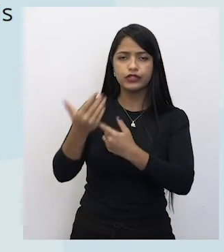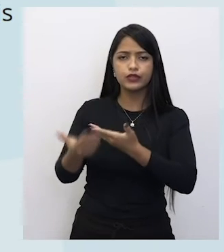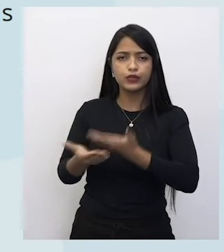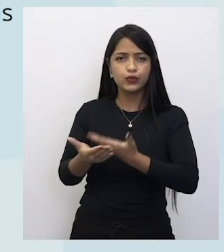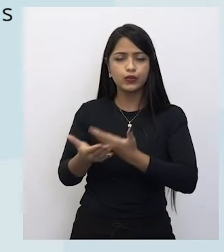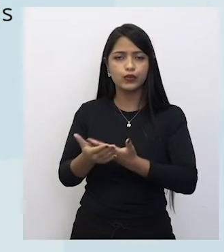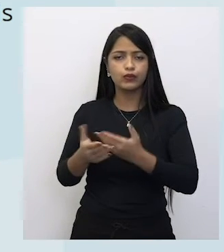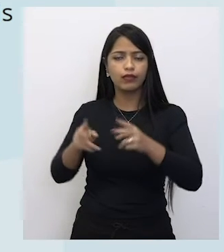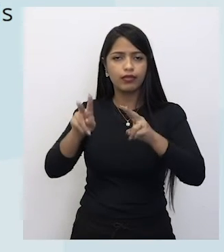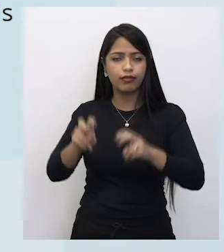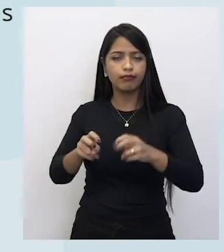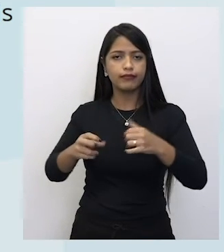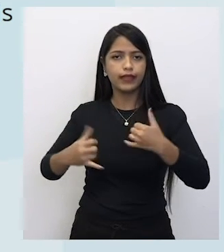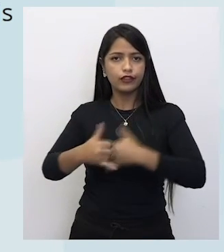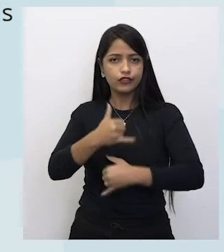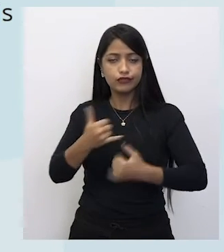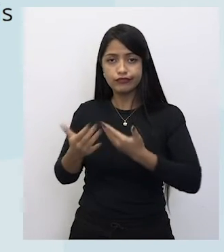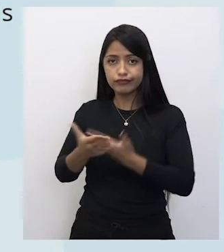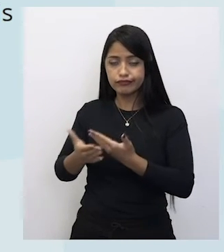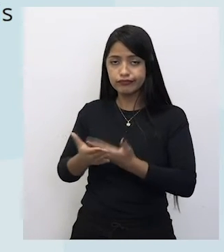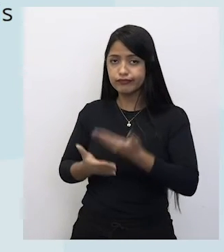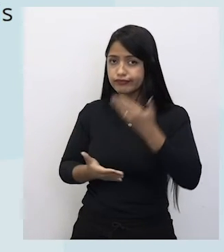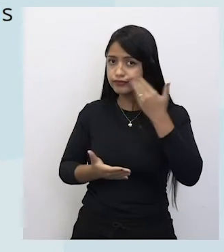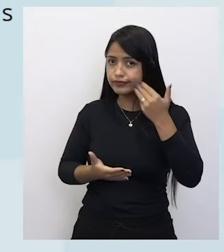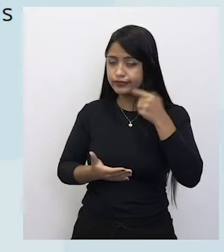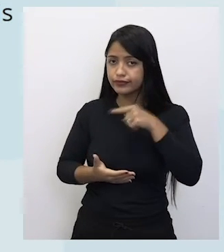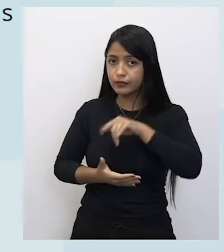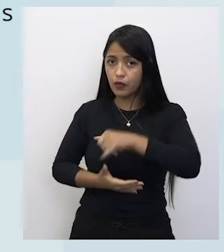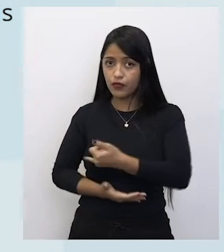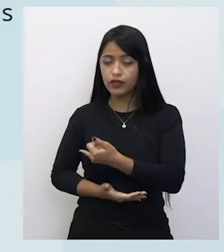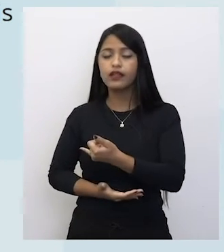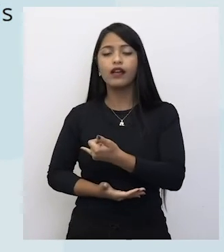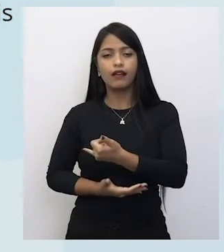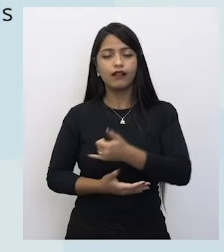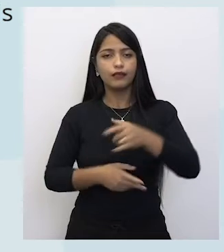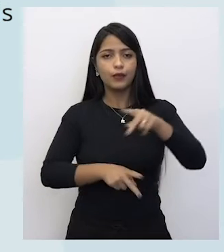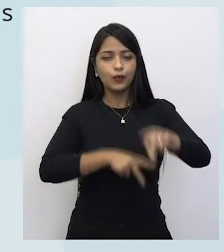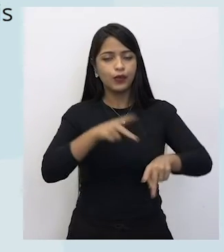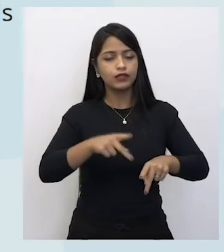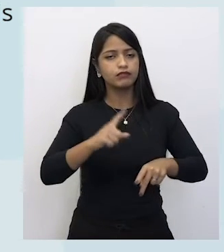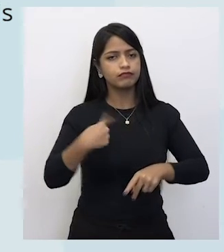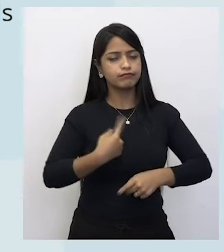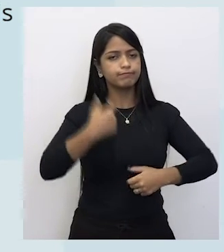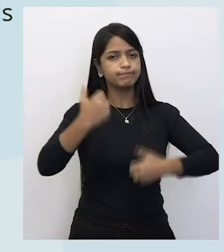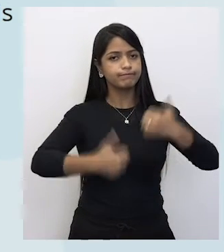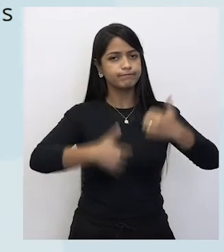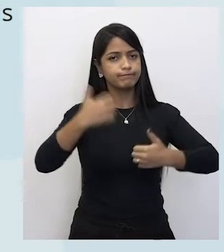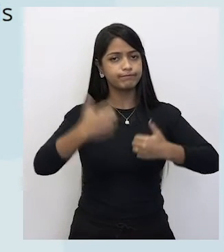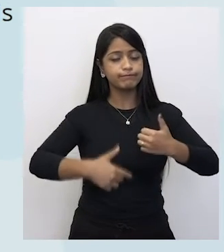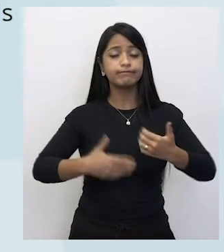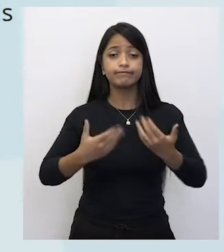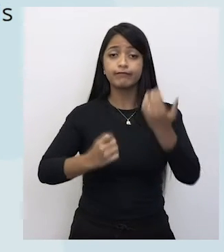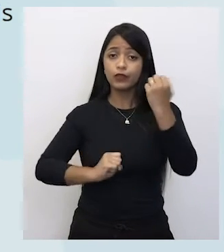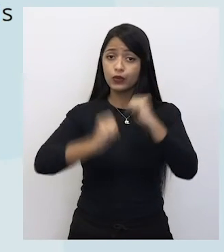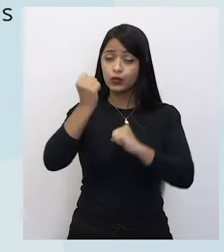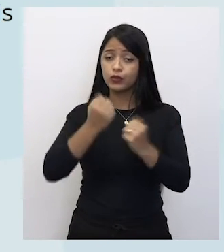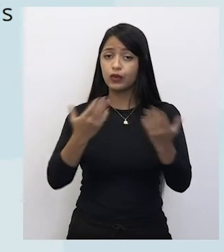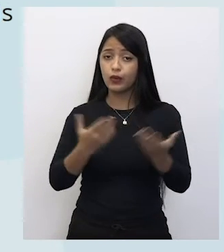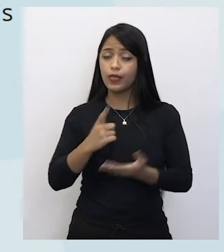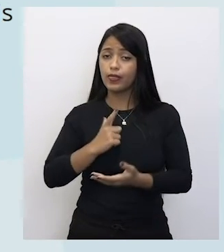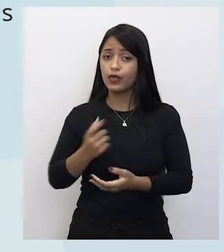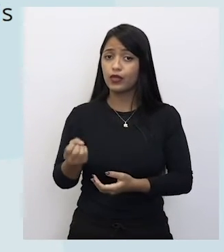de energia e aproveitar para convencer a população das mudanças que estão acontecendo na indústria